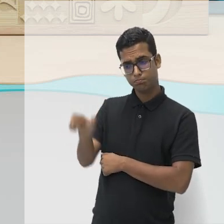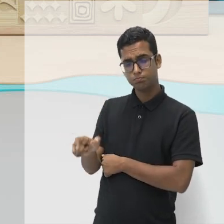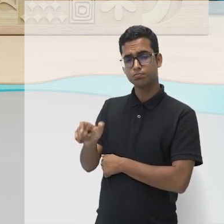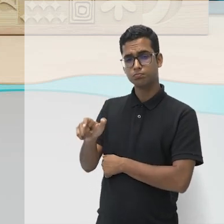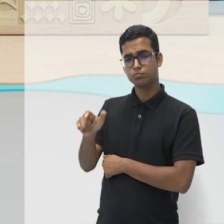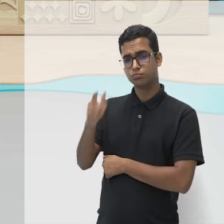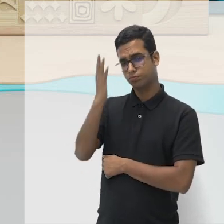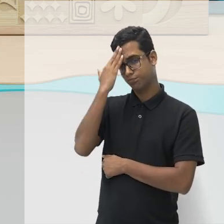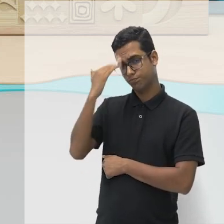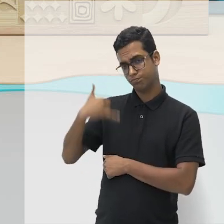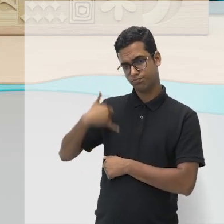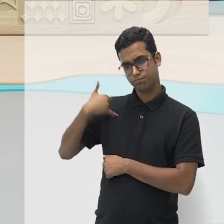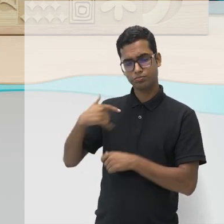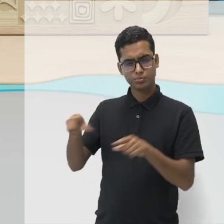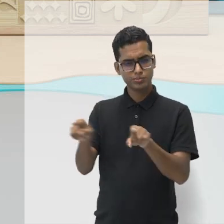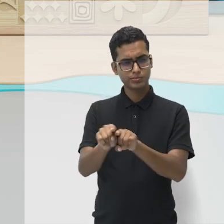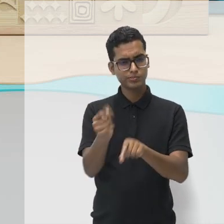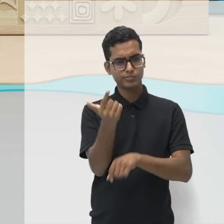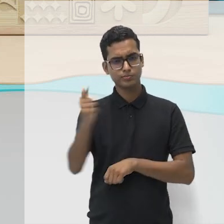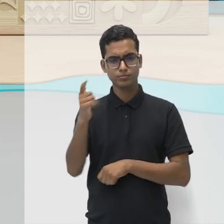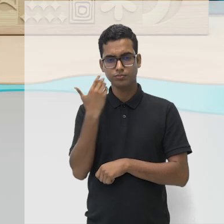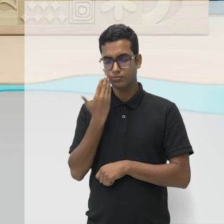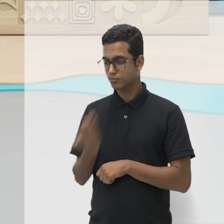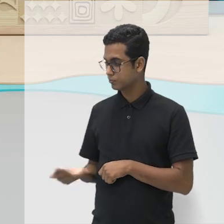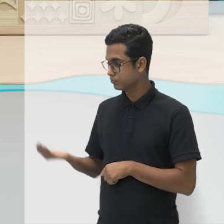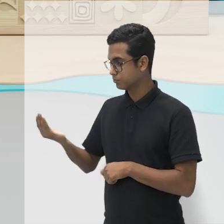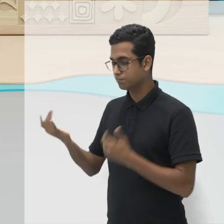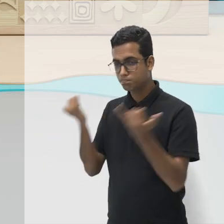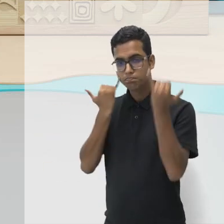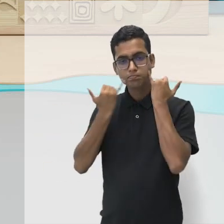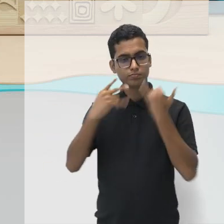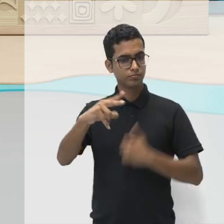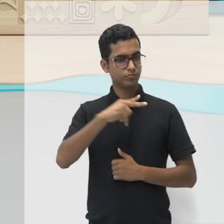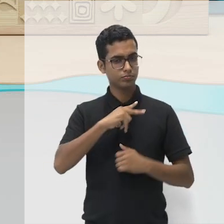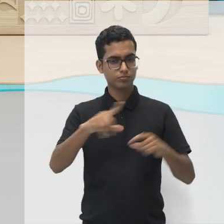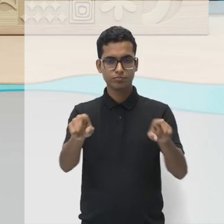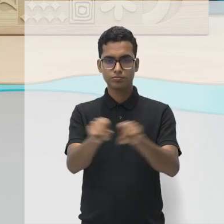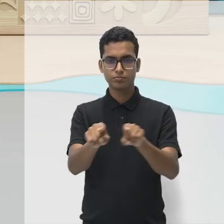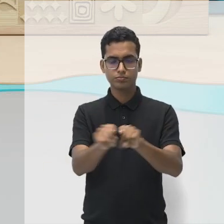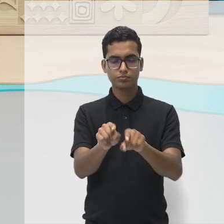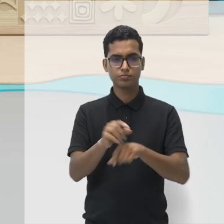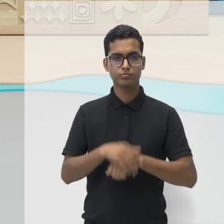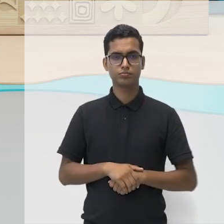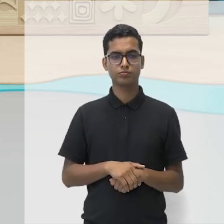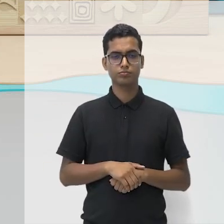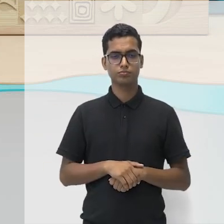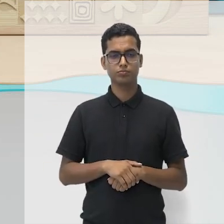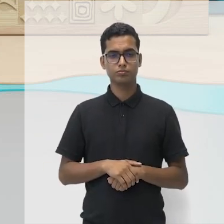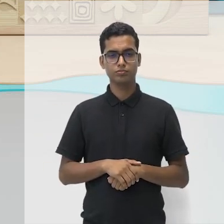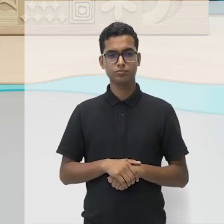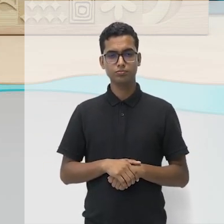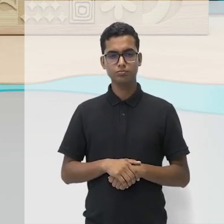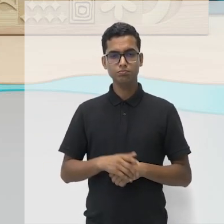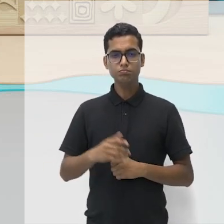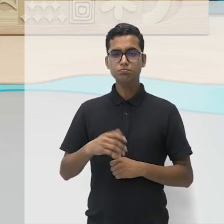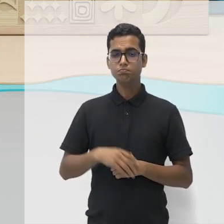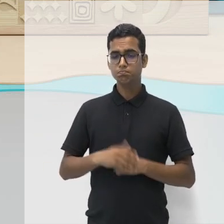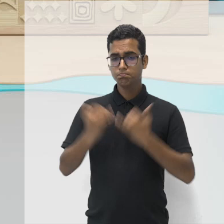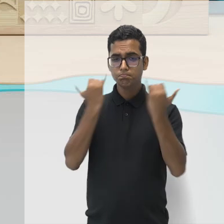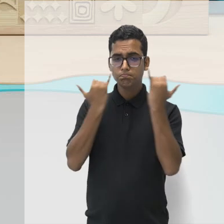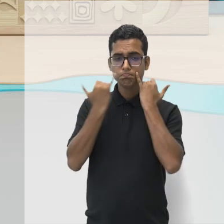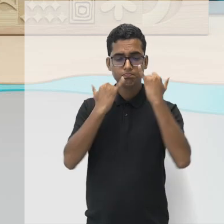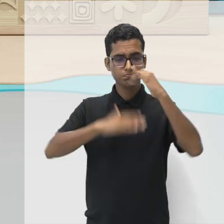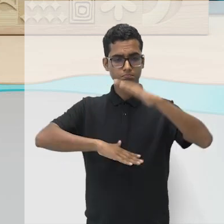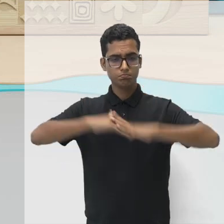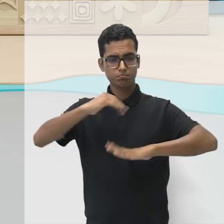né? Outro aspecto também relacionado à informação pessoal é professional information, informação profissional. É